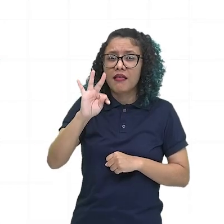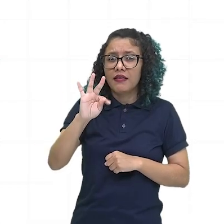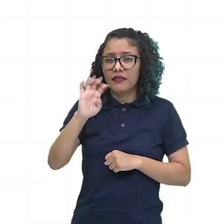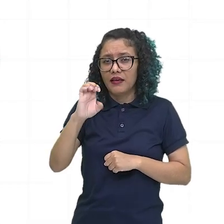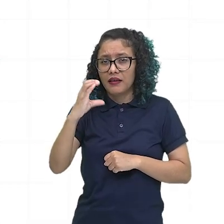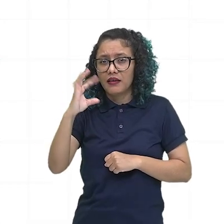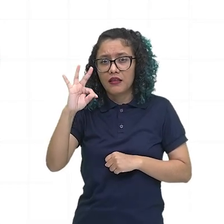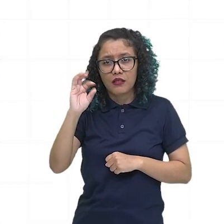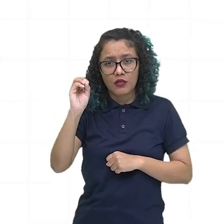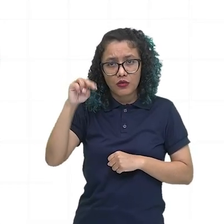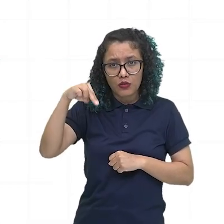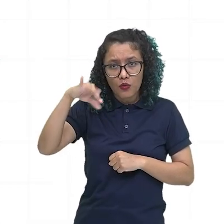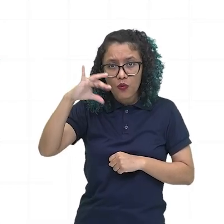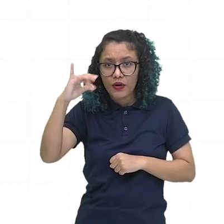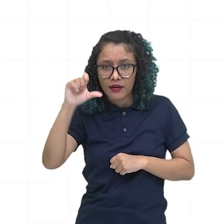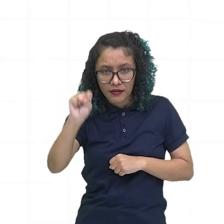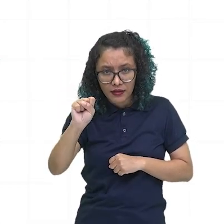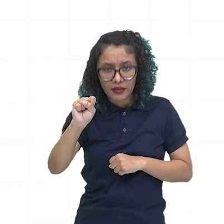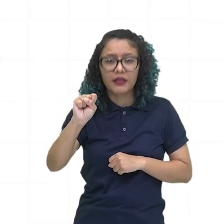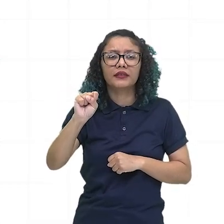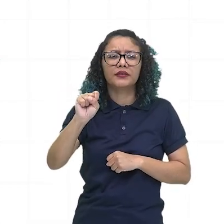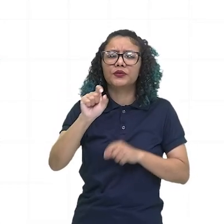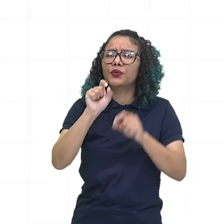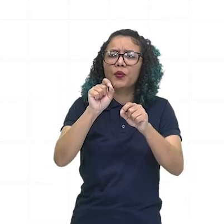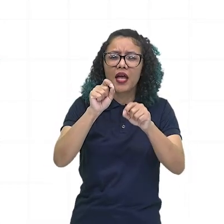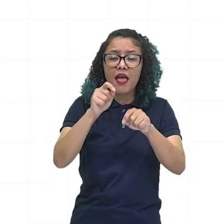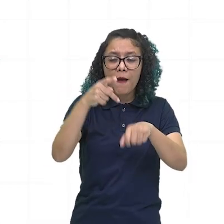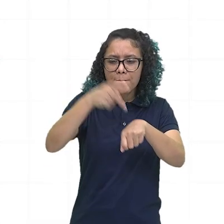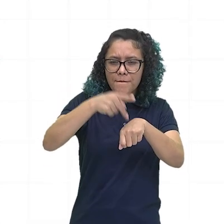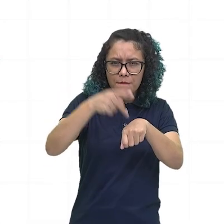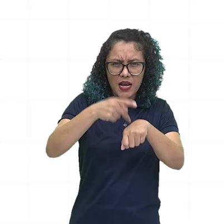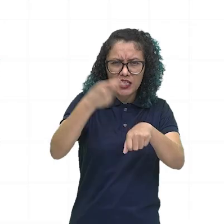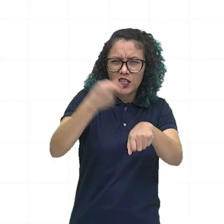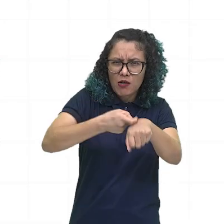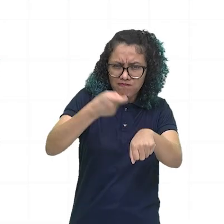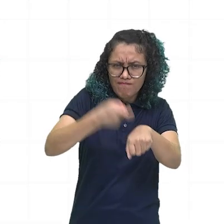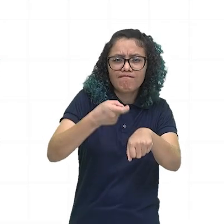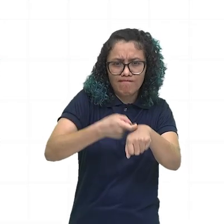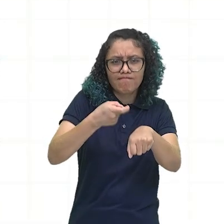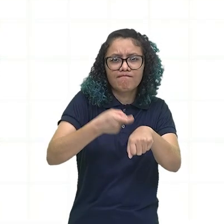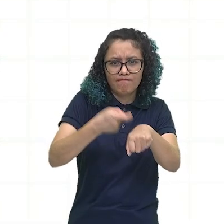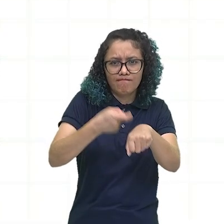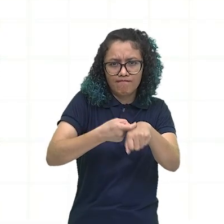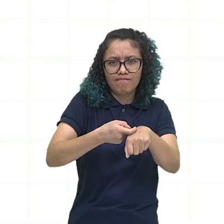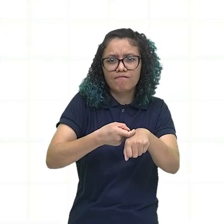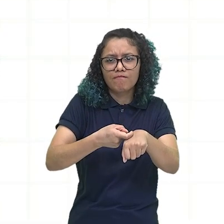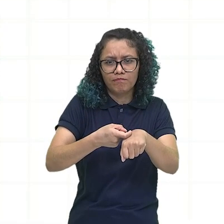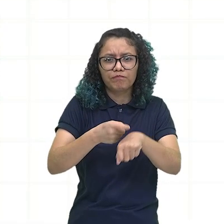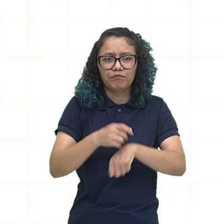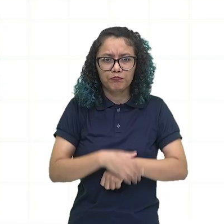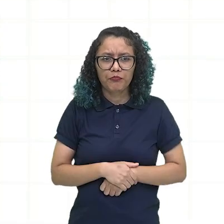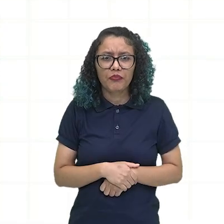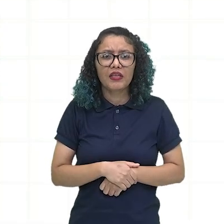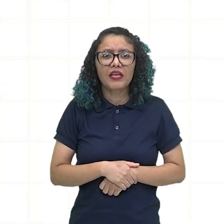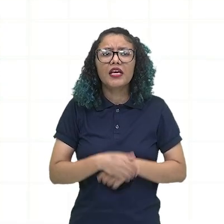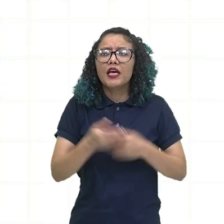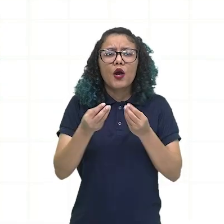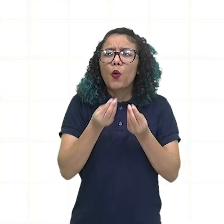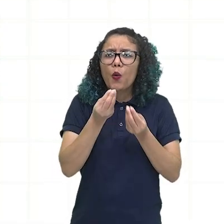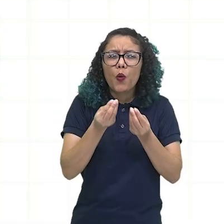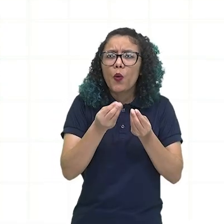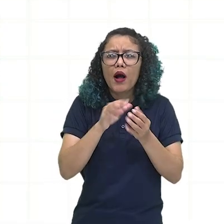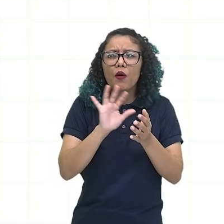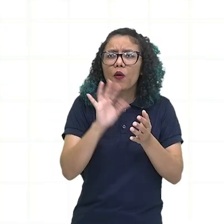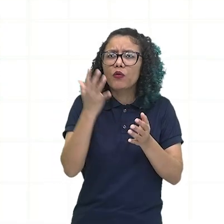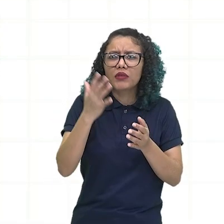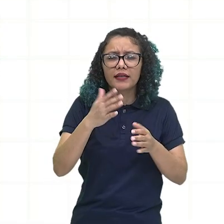né, essas placas, elas são feitas de rochas rígidas. Né? Essas rochas rígidas, elas flutuam